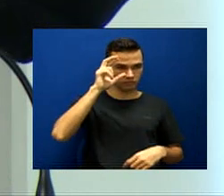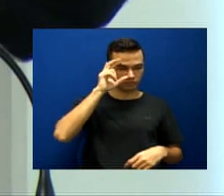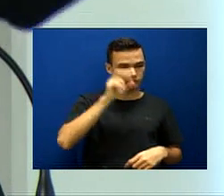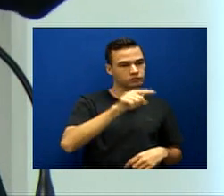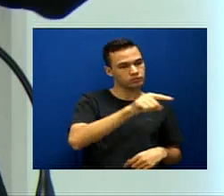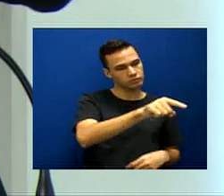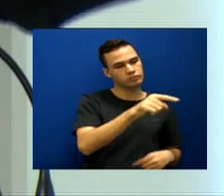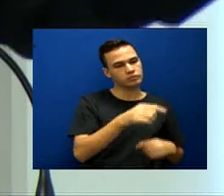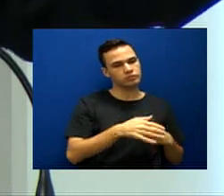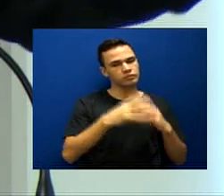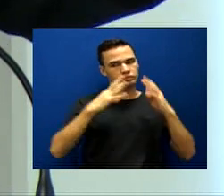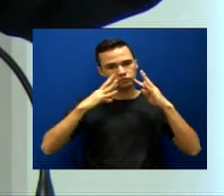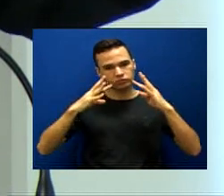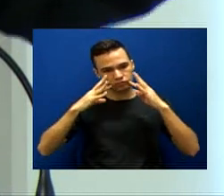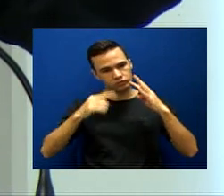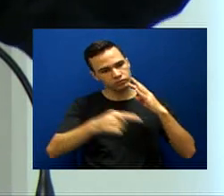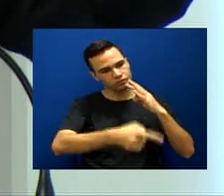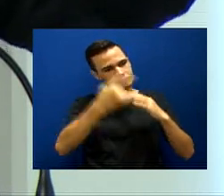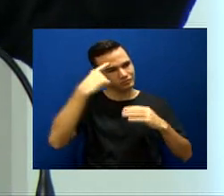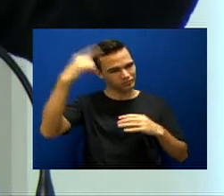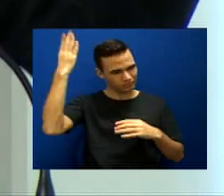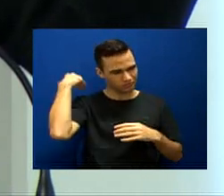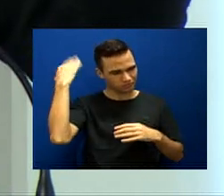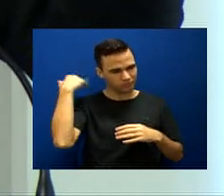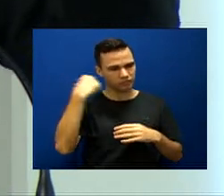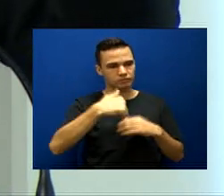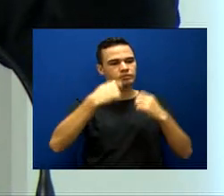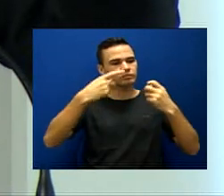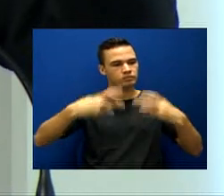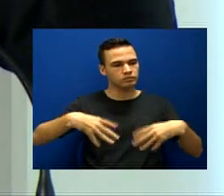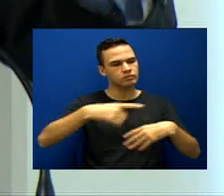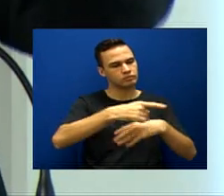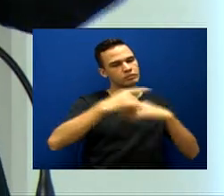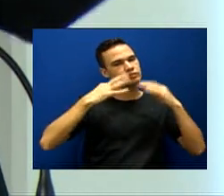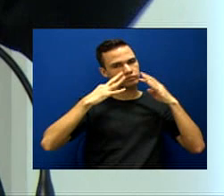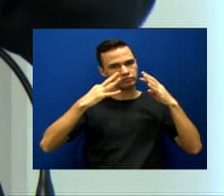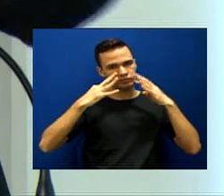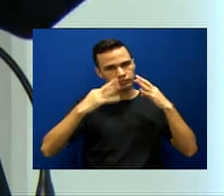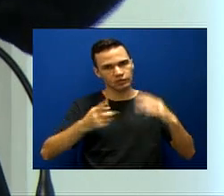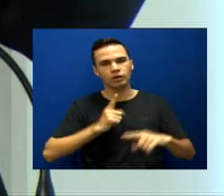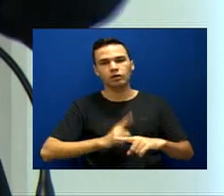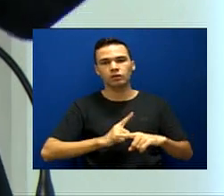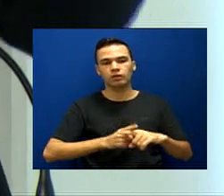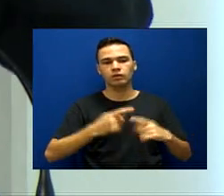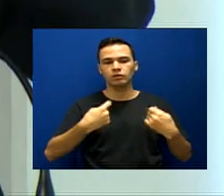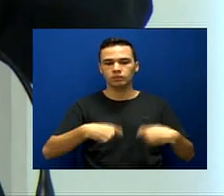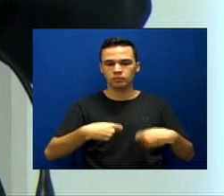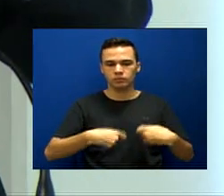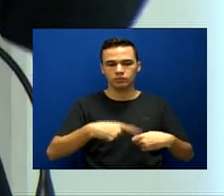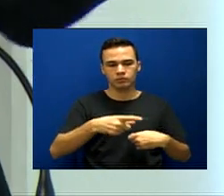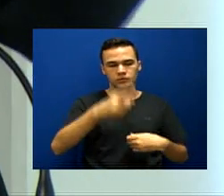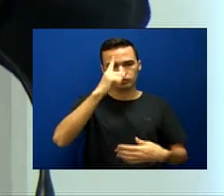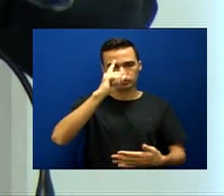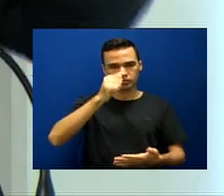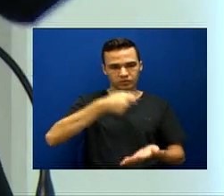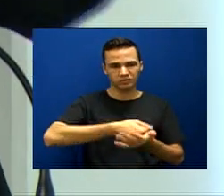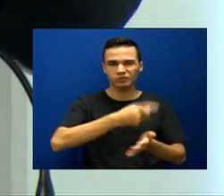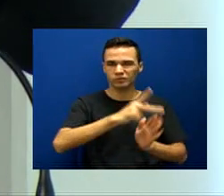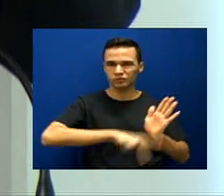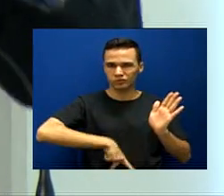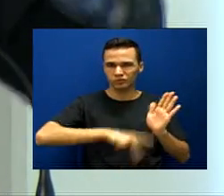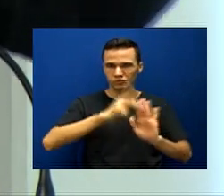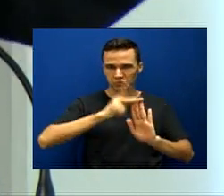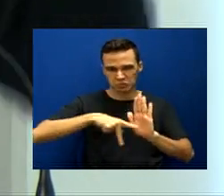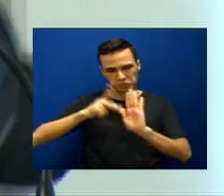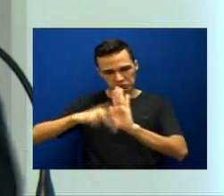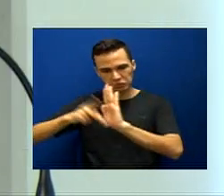você atente para uma das coisas que você falou, que falava na tribuna como vereador, que nós temos que fazer um banco de projetos para a cidade